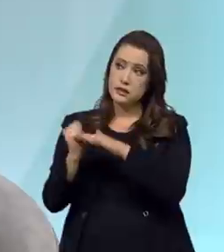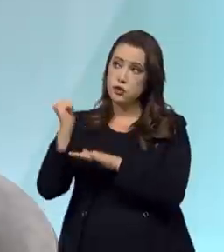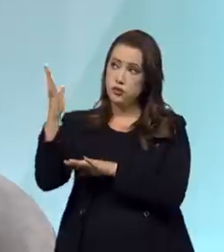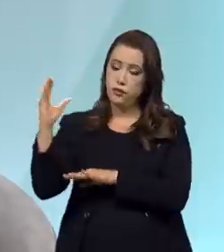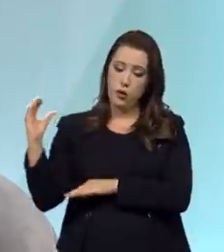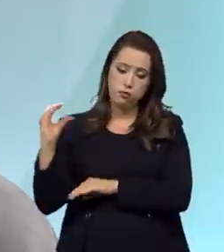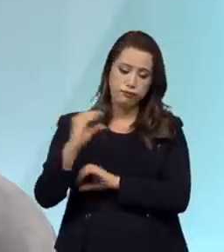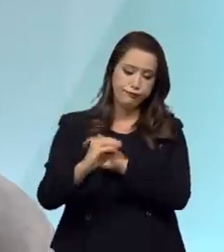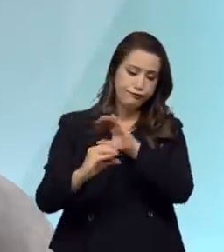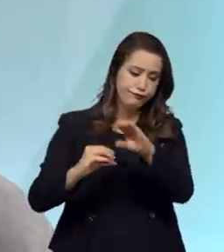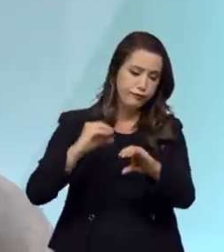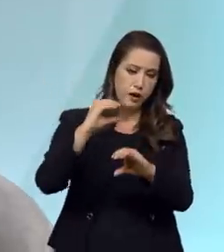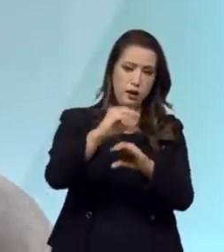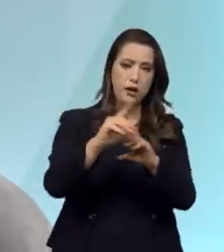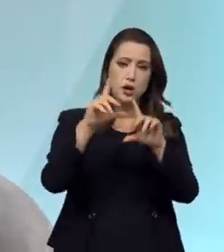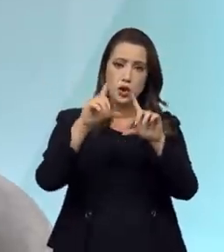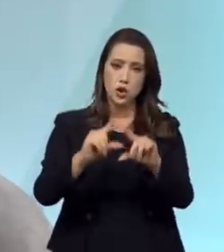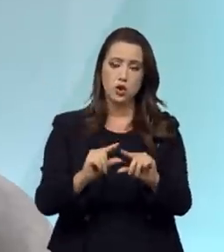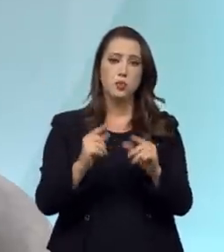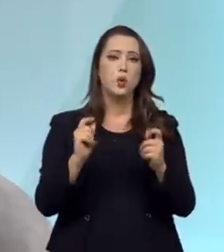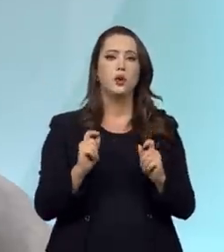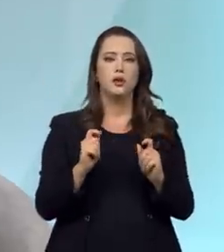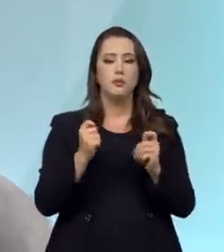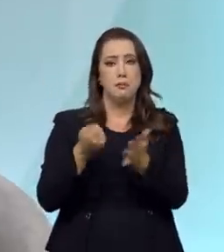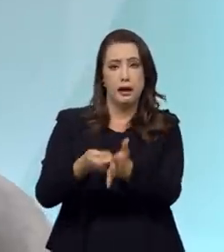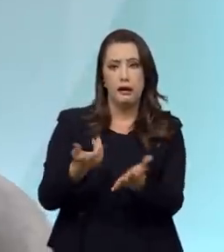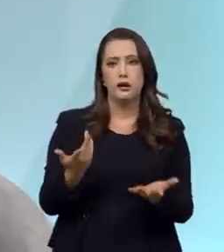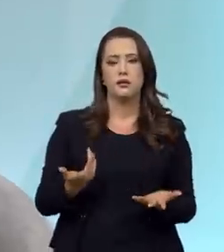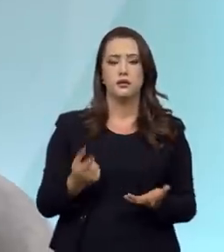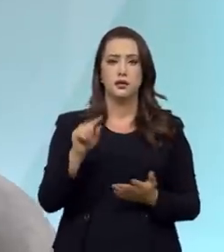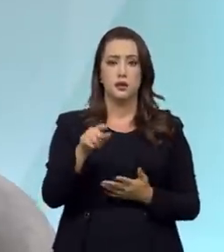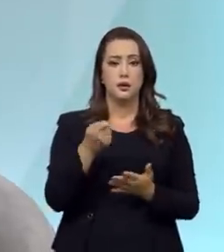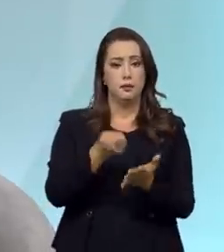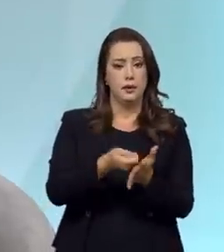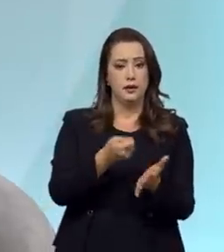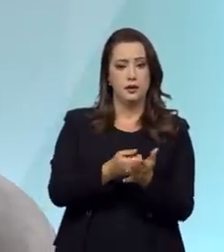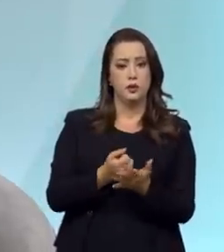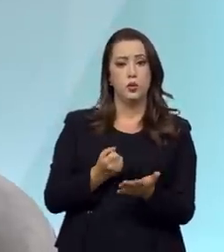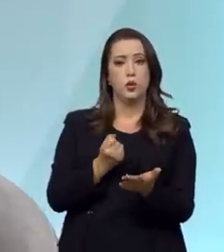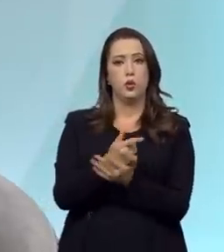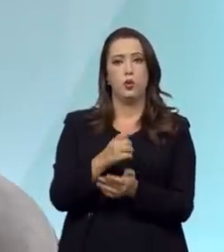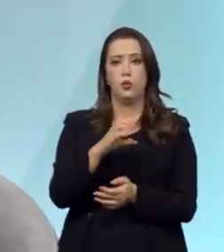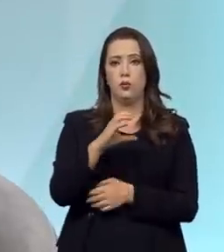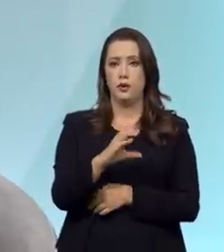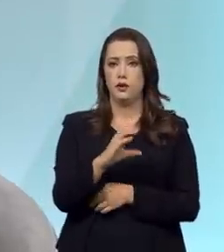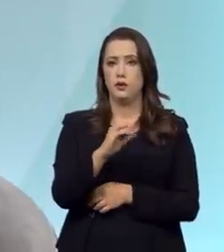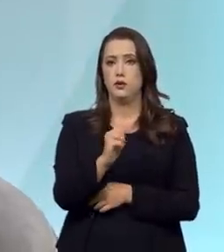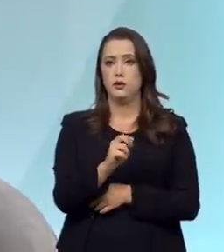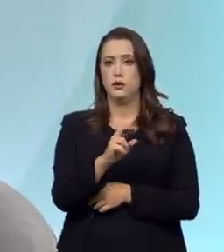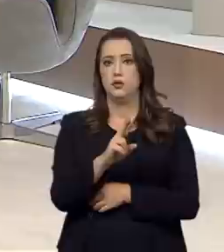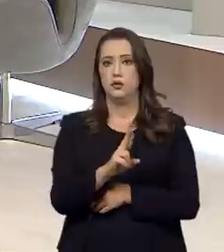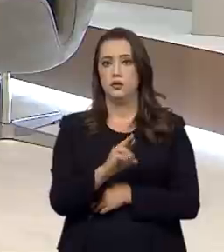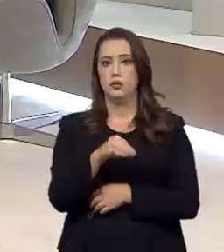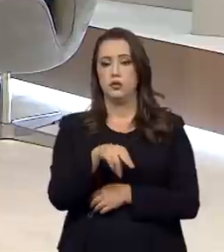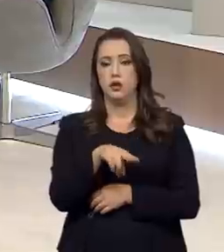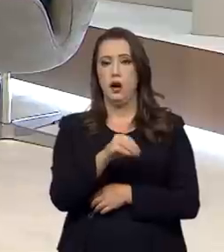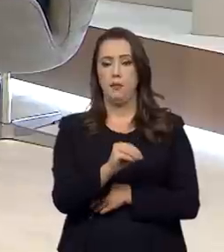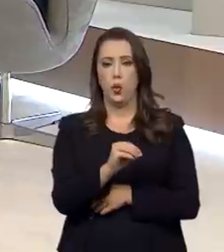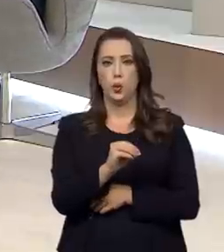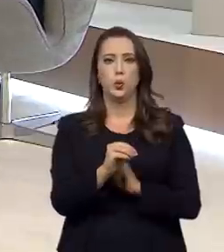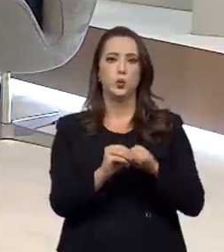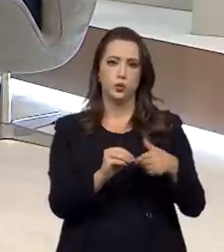reduzir suas emissões e precisem com pensar e elas vão compensar comprar a vida do viabilidade de projetos no Brasil e